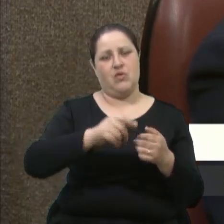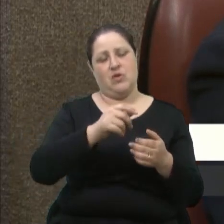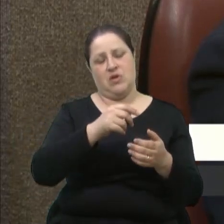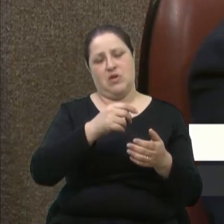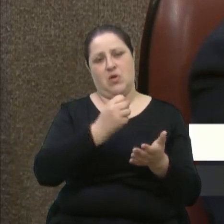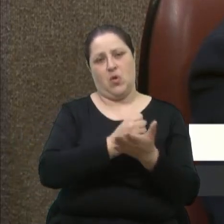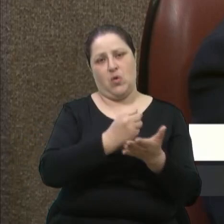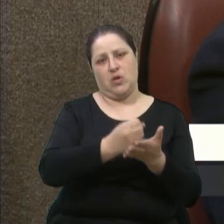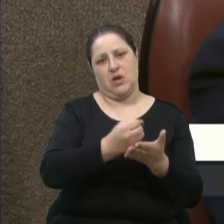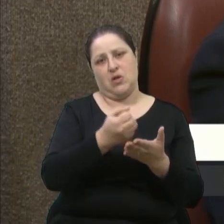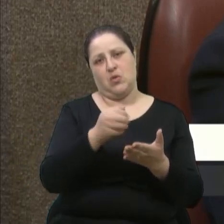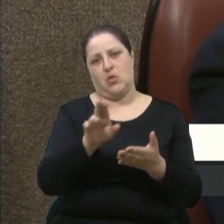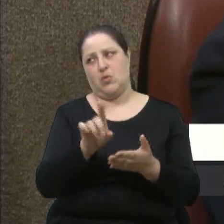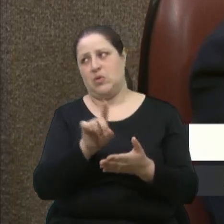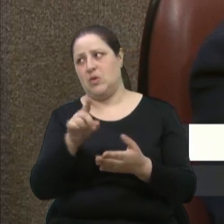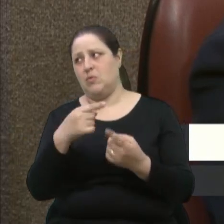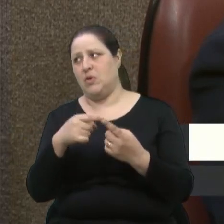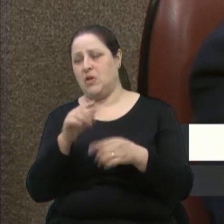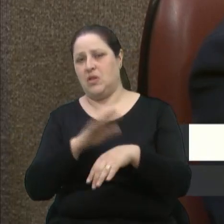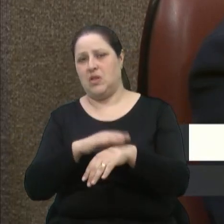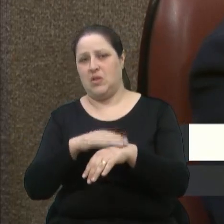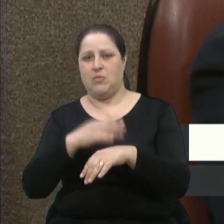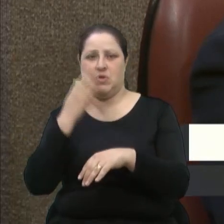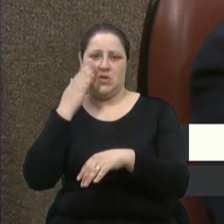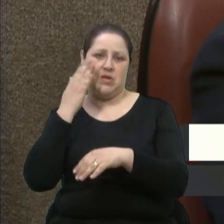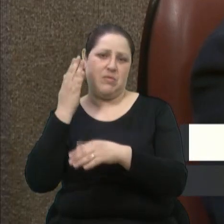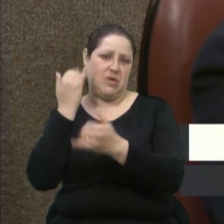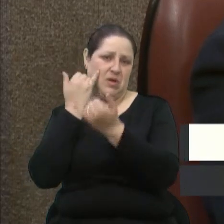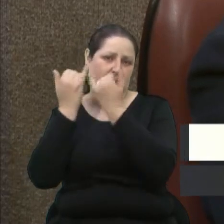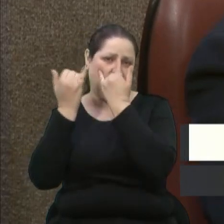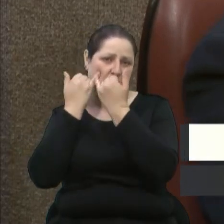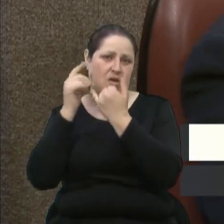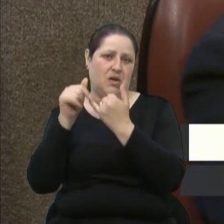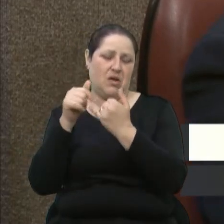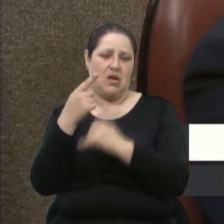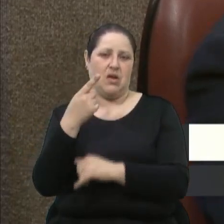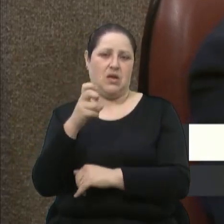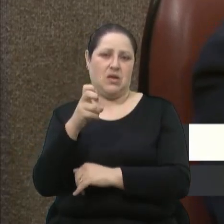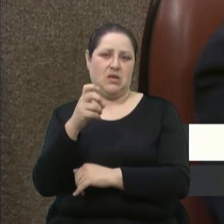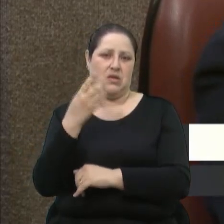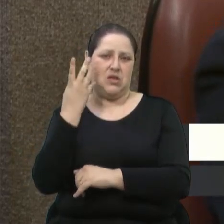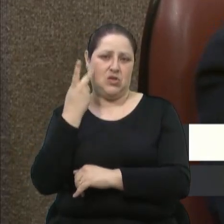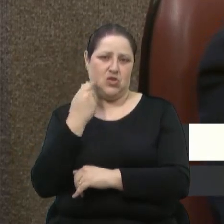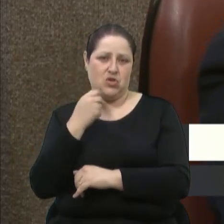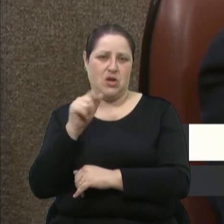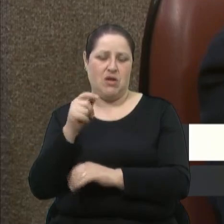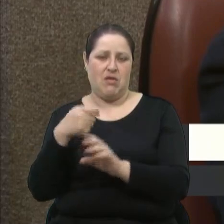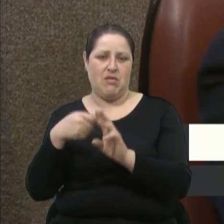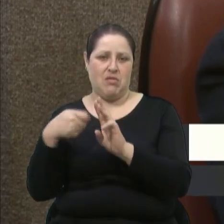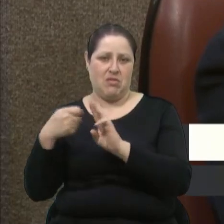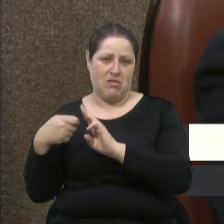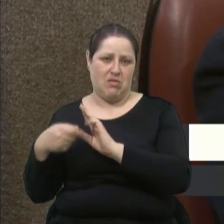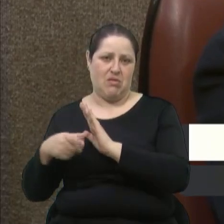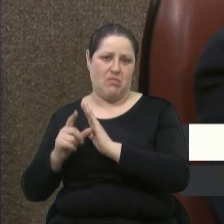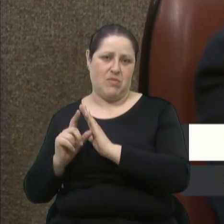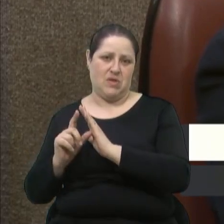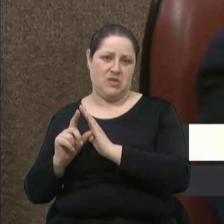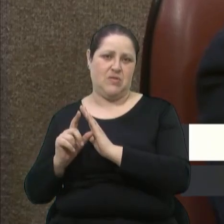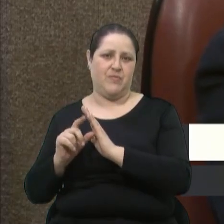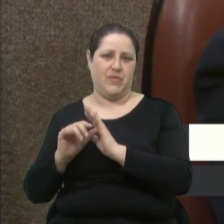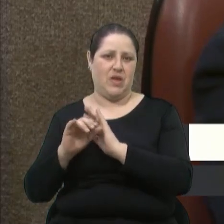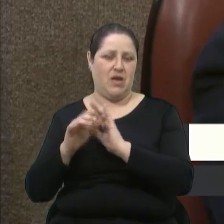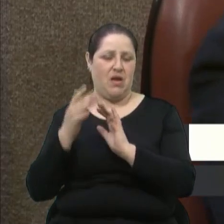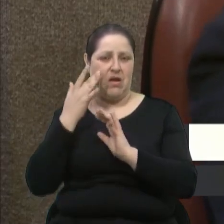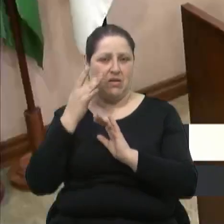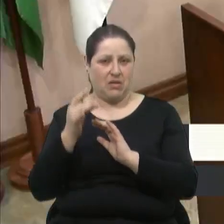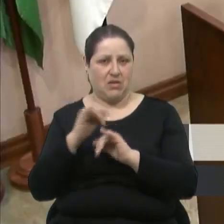porque o prazo de saber disso é 15 dias, são 3 meses antes. Então, fazer só esse alerta em relação à UPA Central.